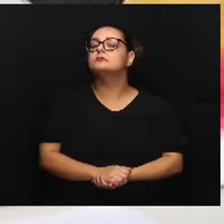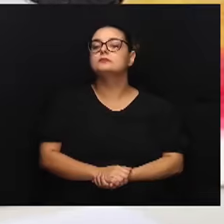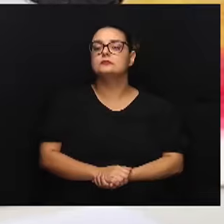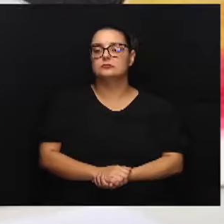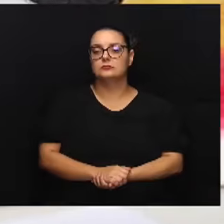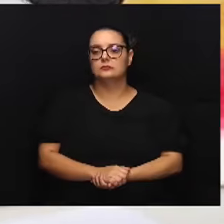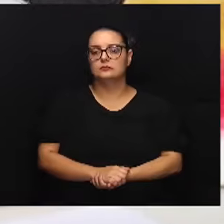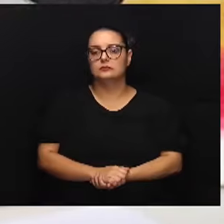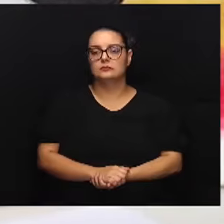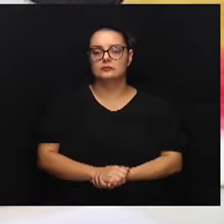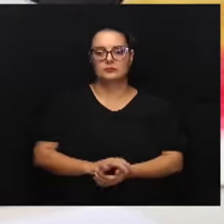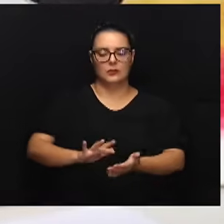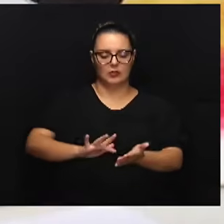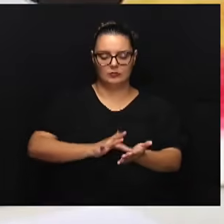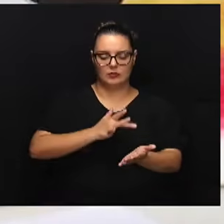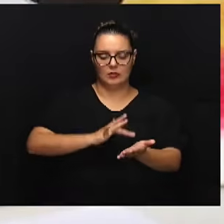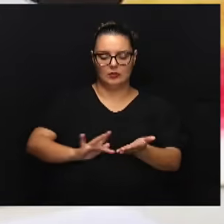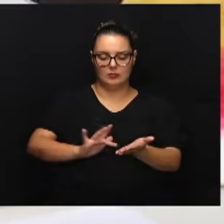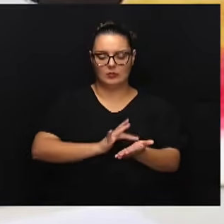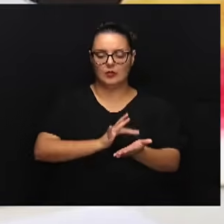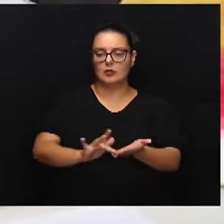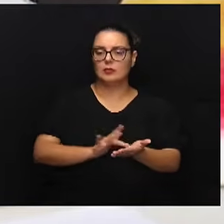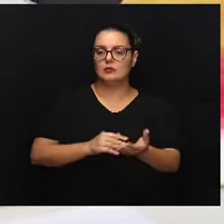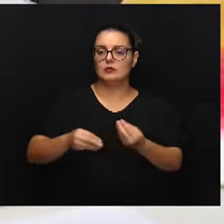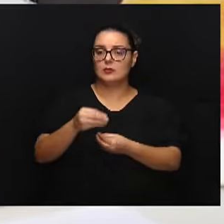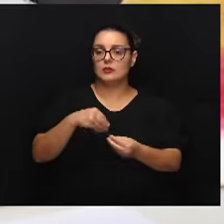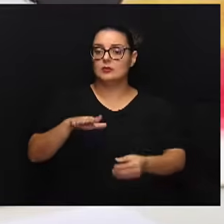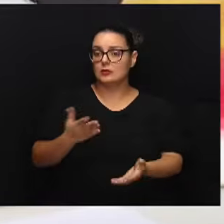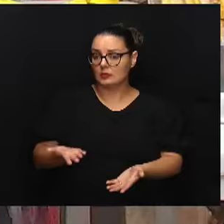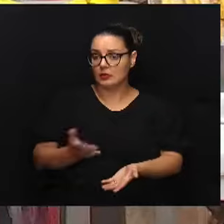Podem passar o dedo se quiser para misturar mais.